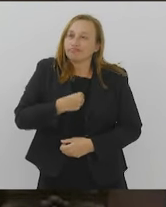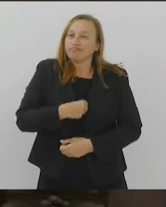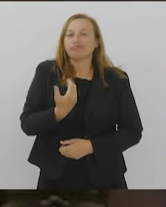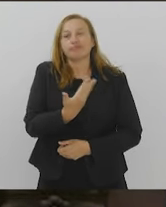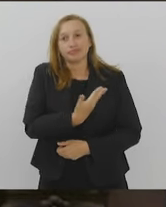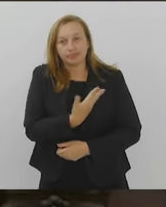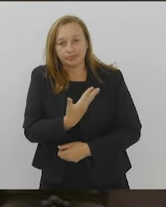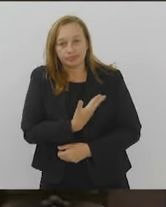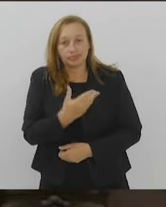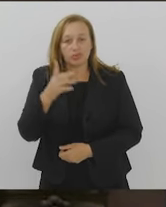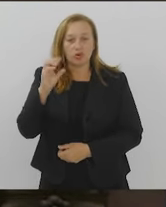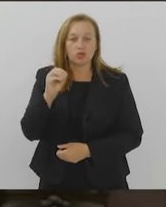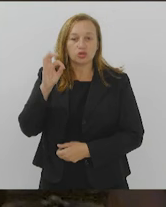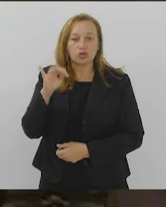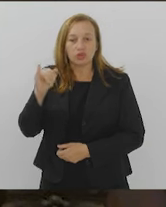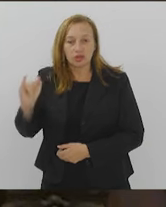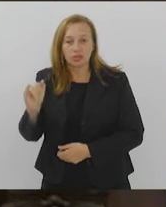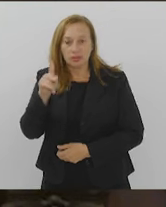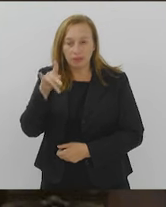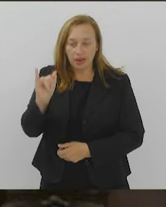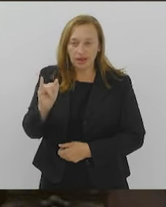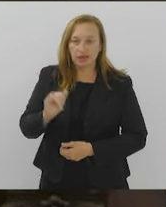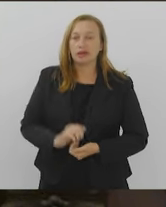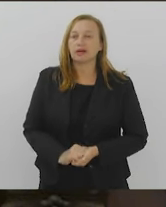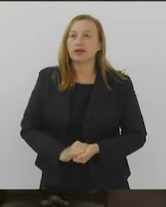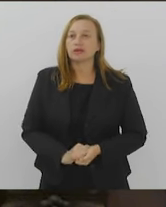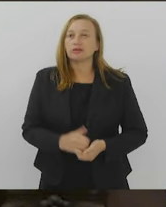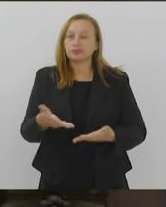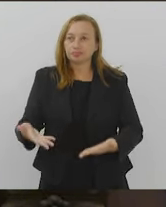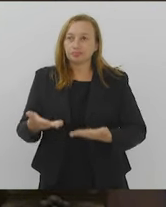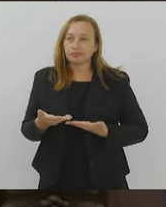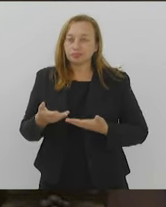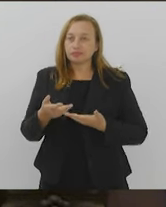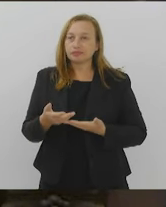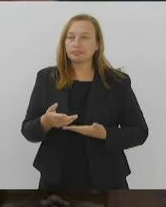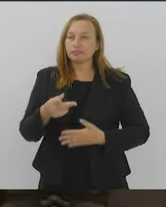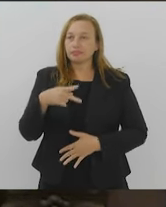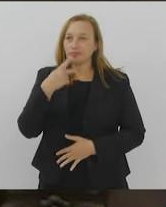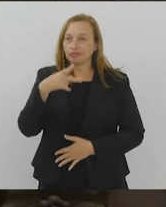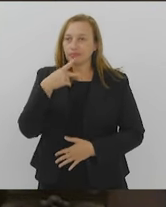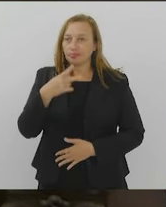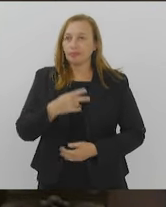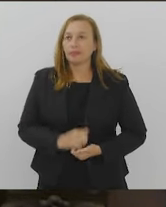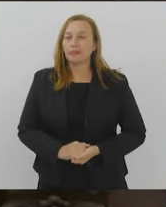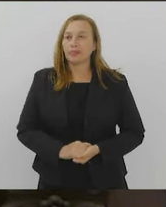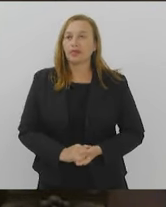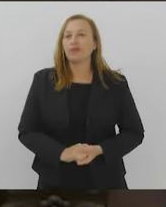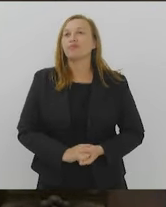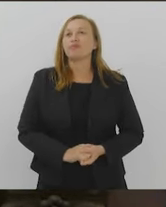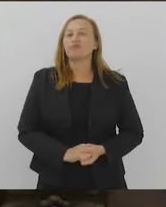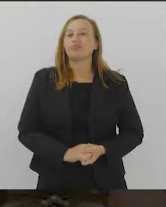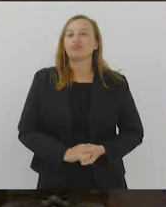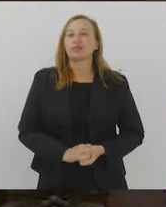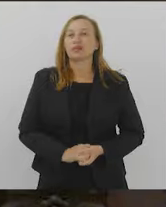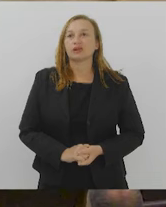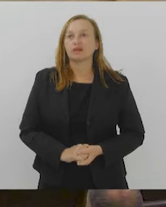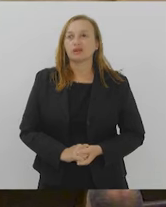Otoni de Paula, pai. Convido para fazer breve saudação a concessão da palavra